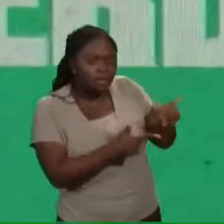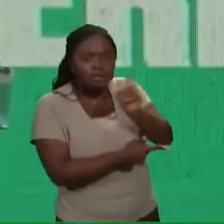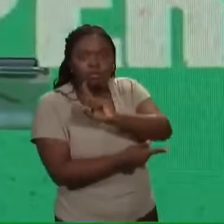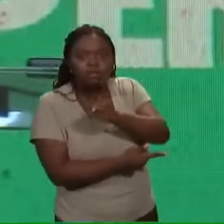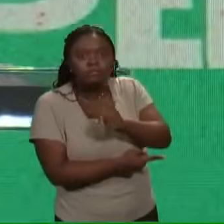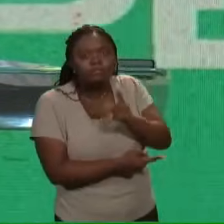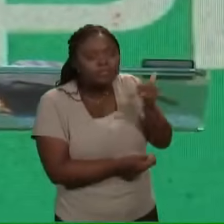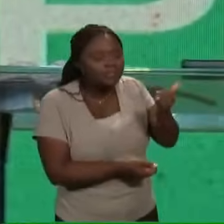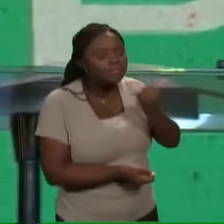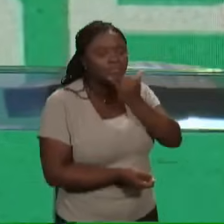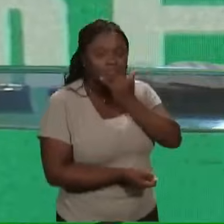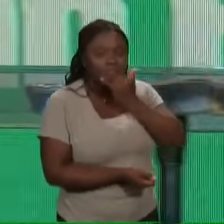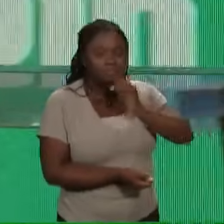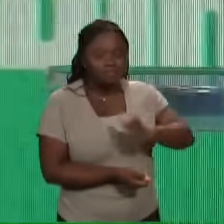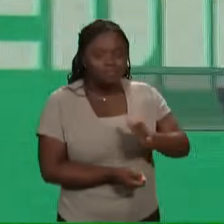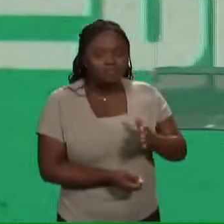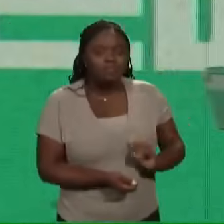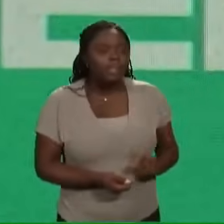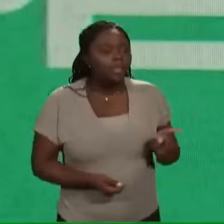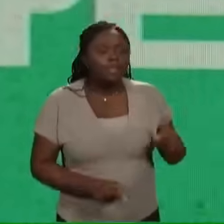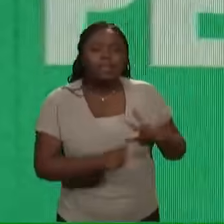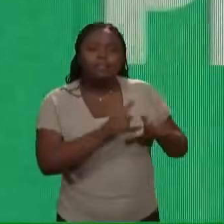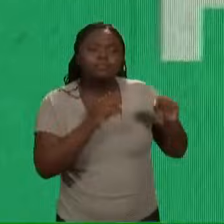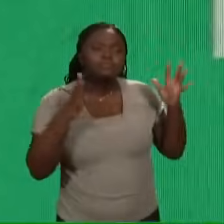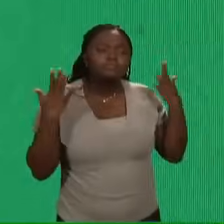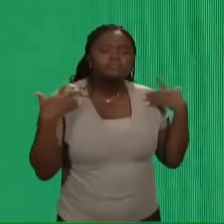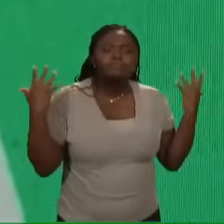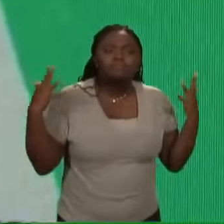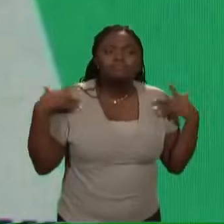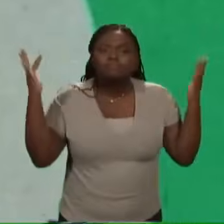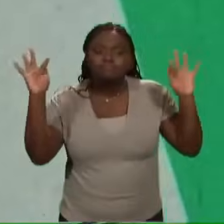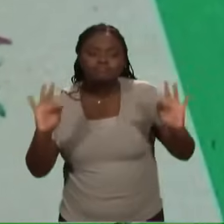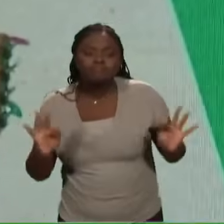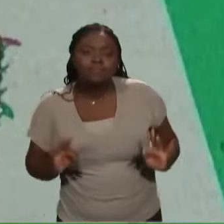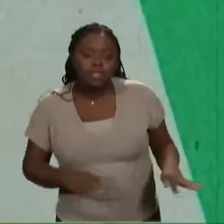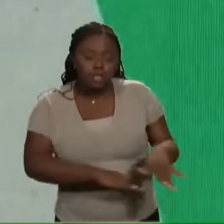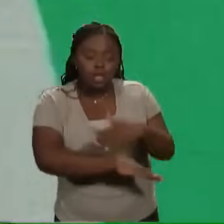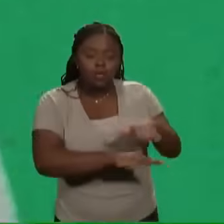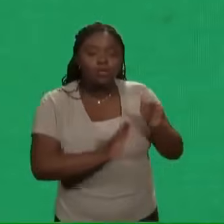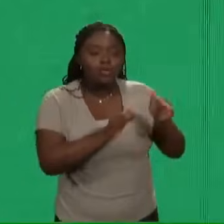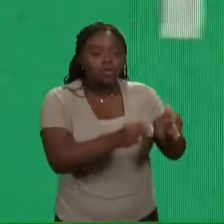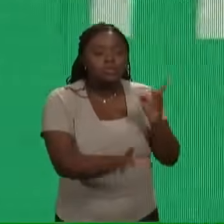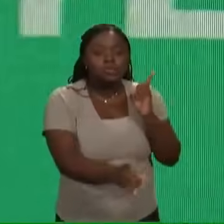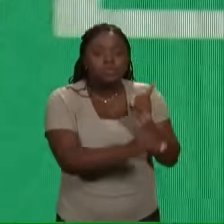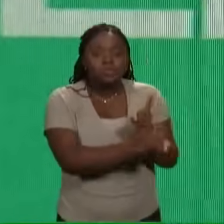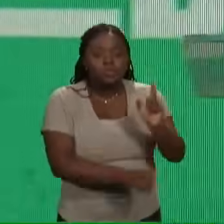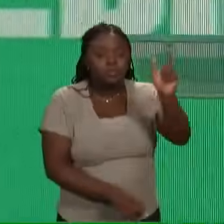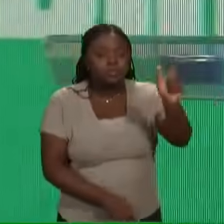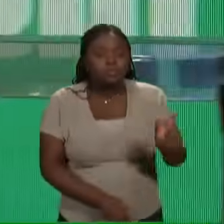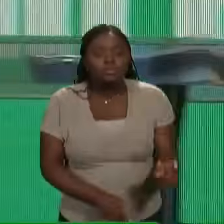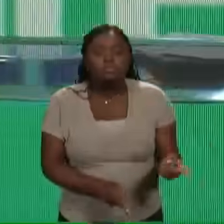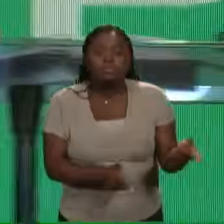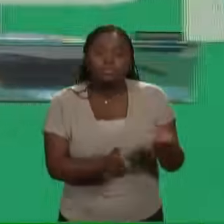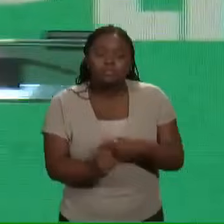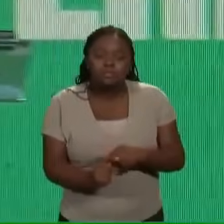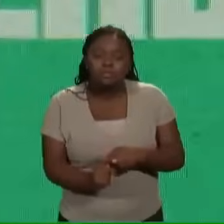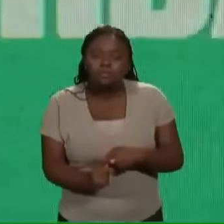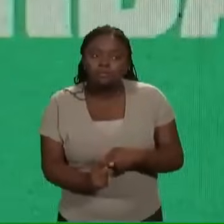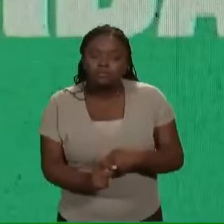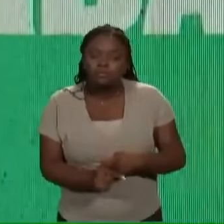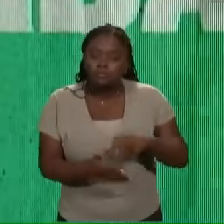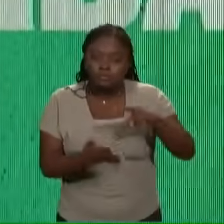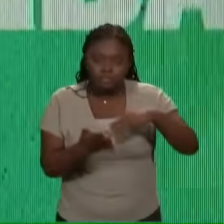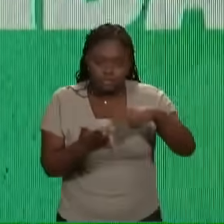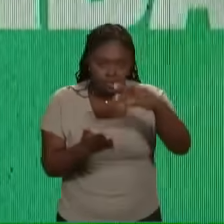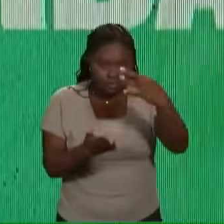Perdoada. E ele saiu todo feliz. Quando ele chega na rua, ele encontra um camarada que devia a ele. Vou ler